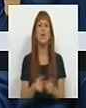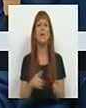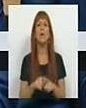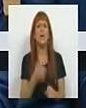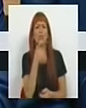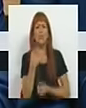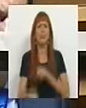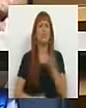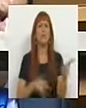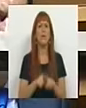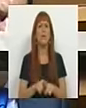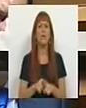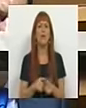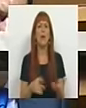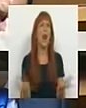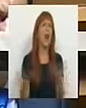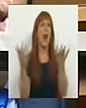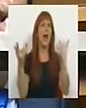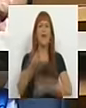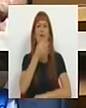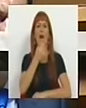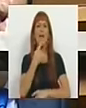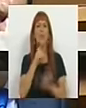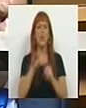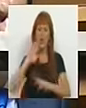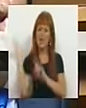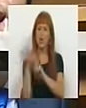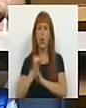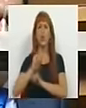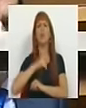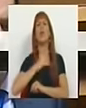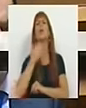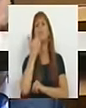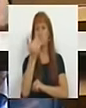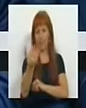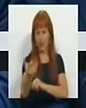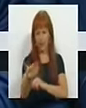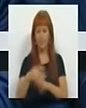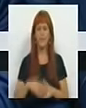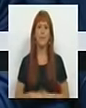de tanto enleio se fala então de sanções contra Portugal? Muito obrigado.